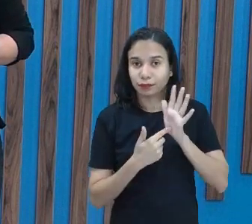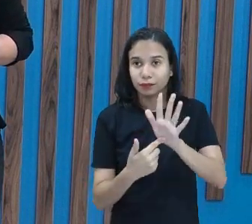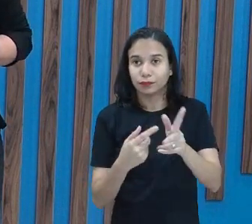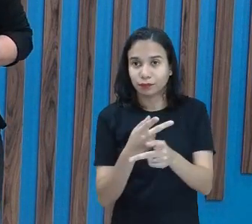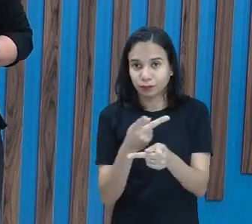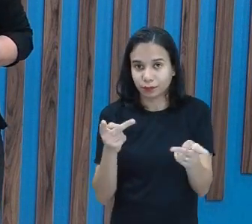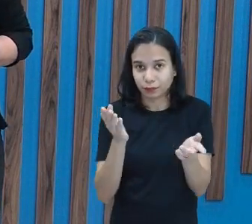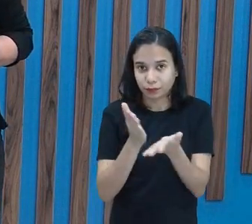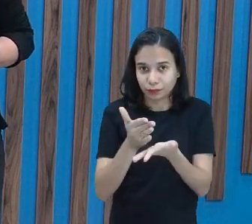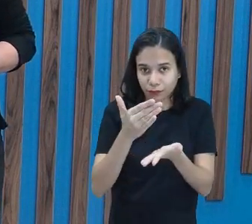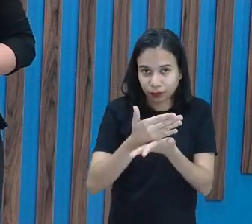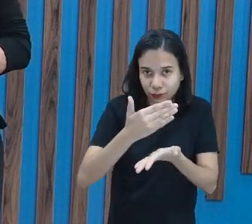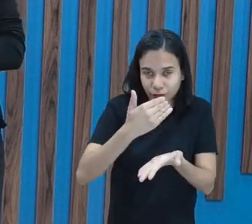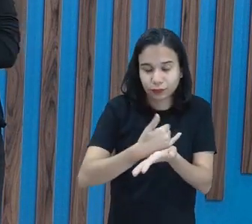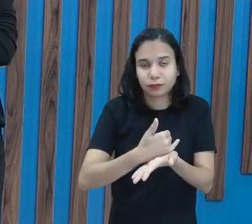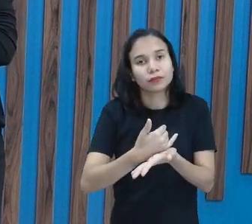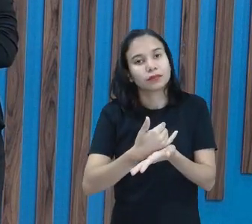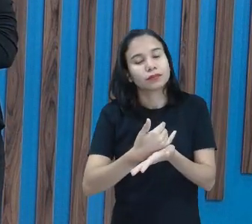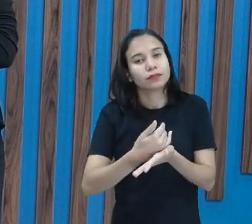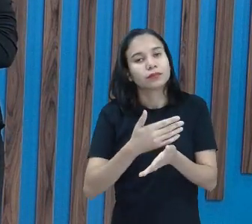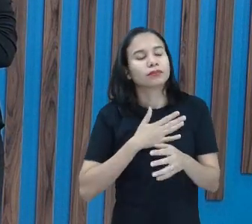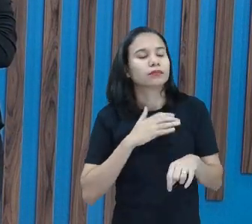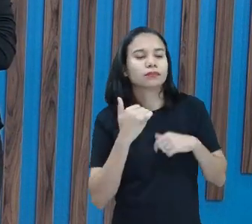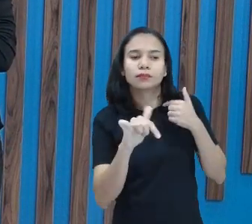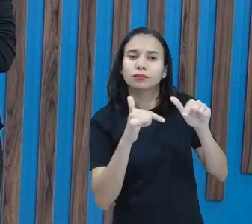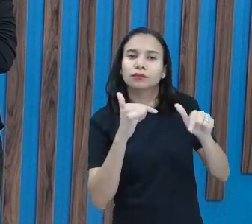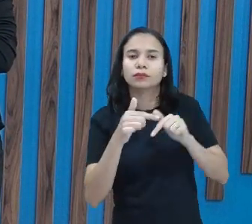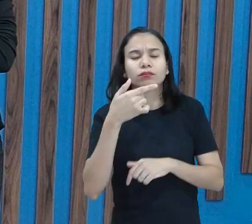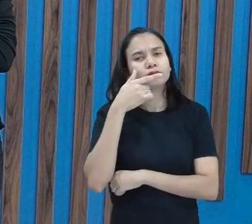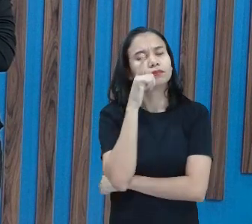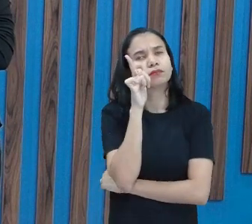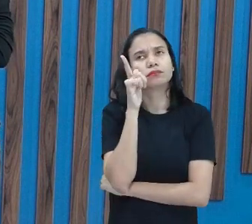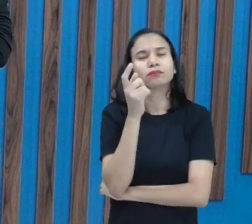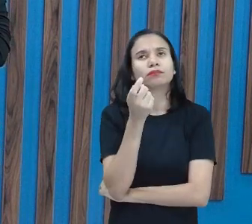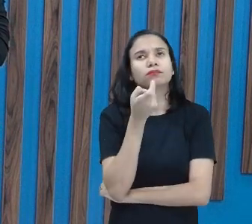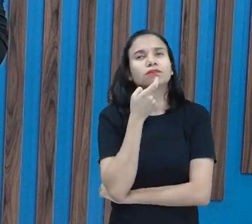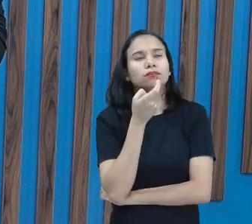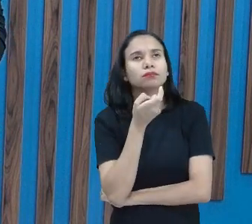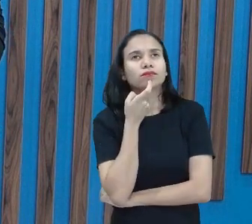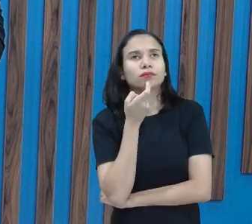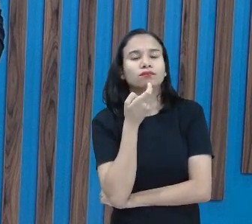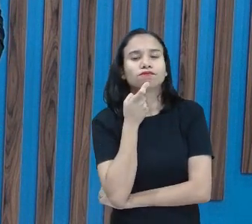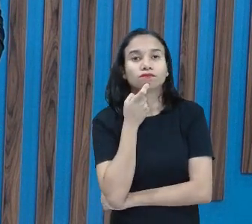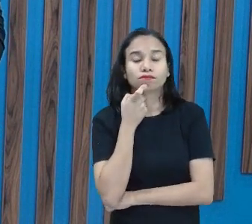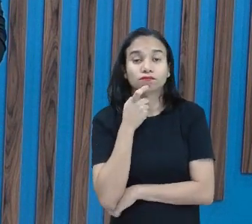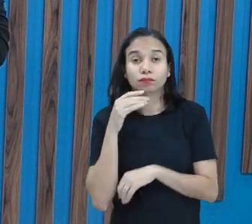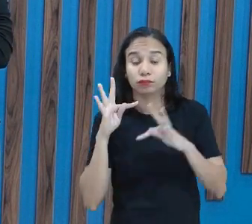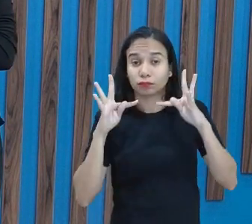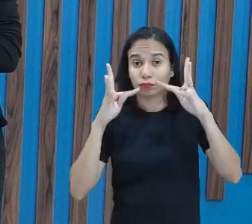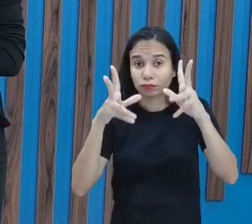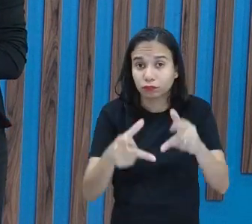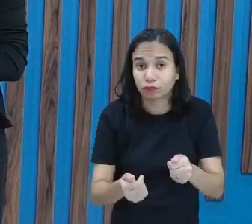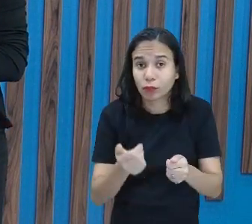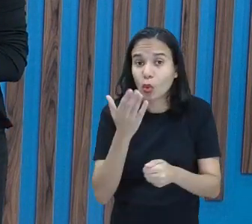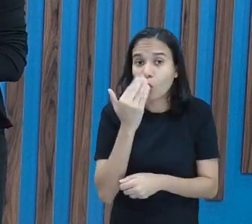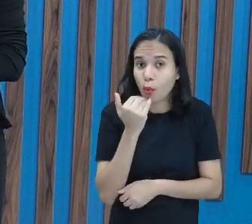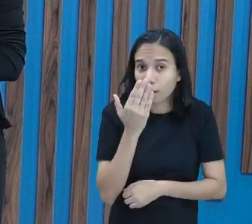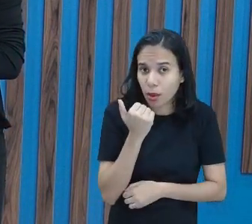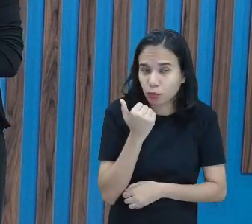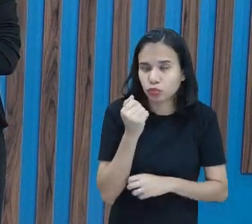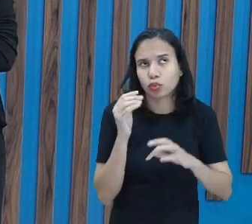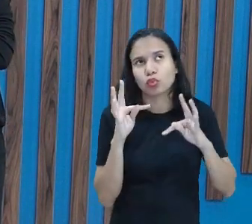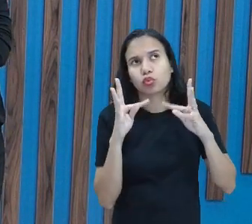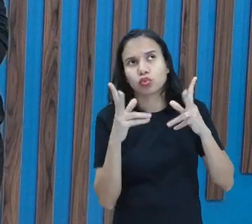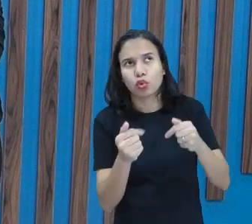um bolo aqui para o meu trabalho ontem. E todos comeram